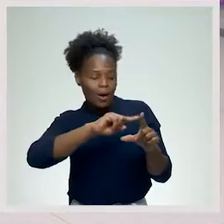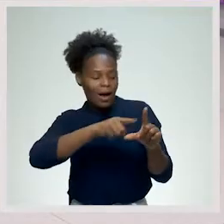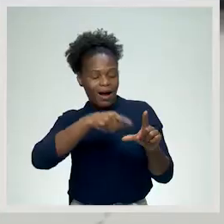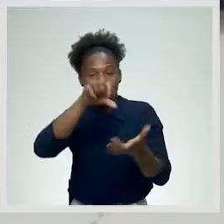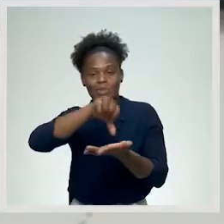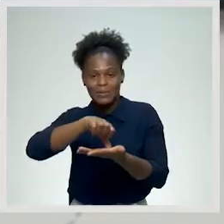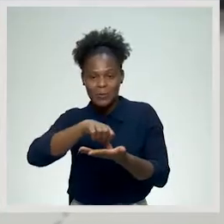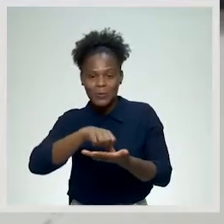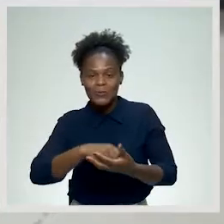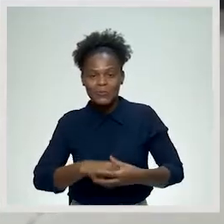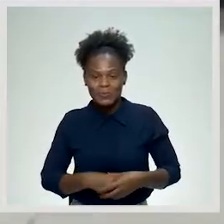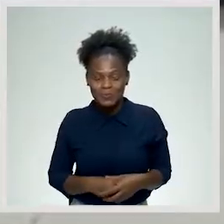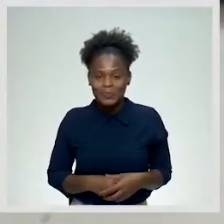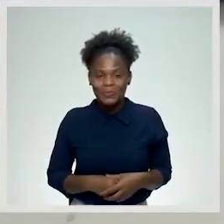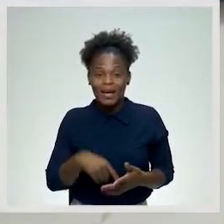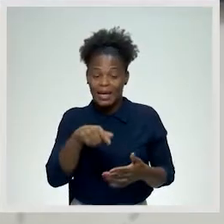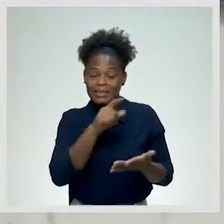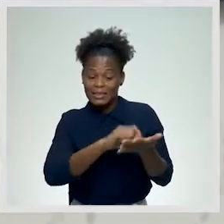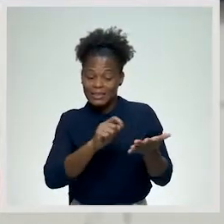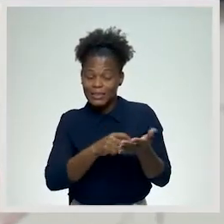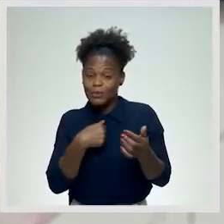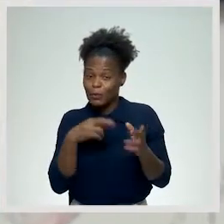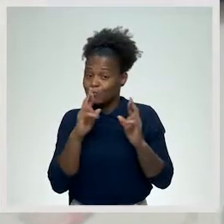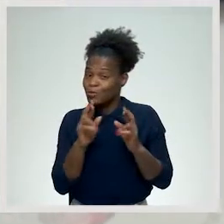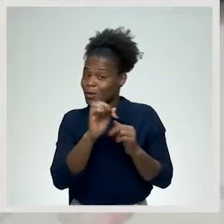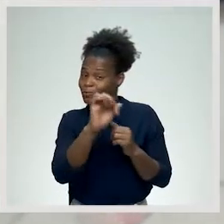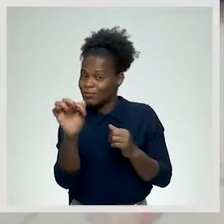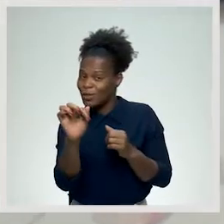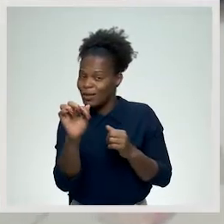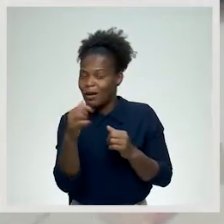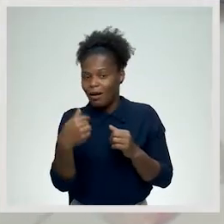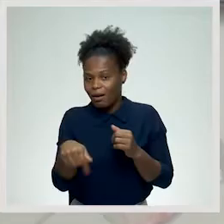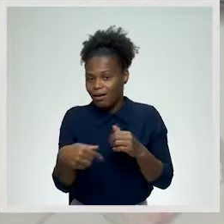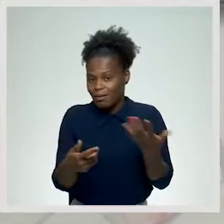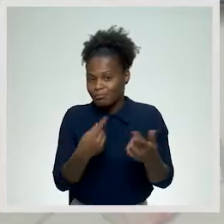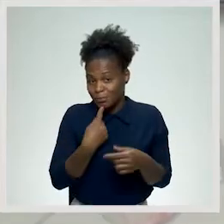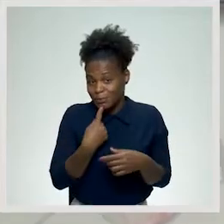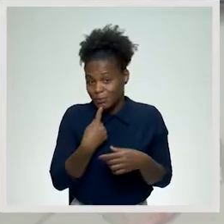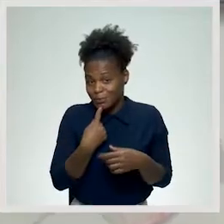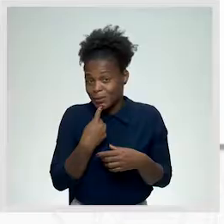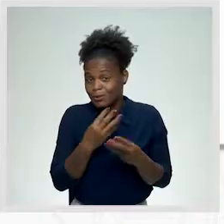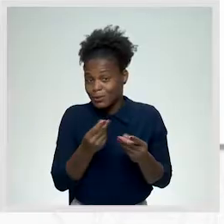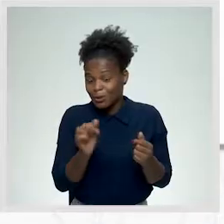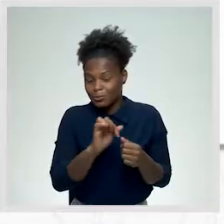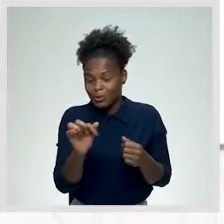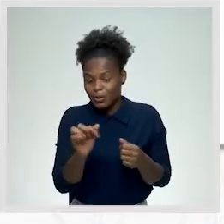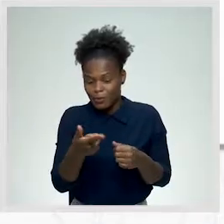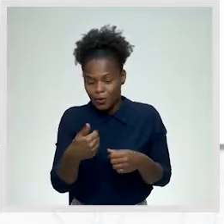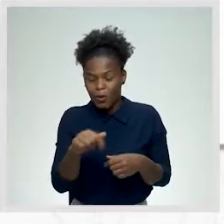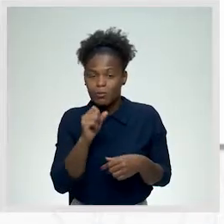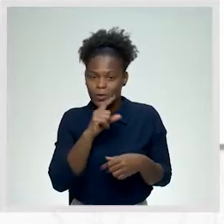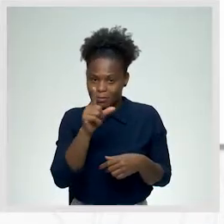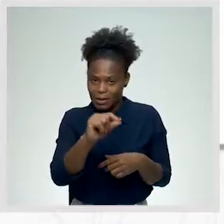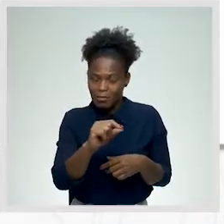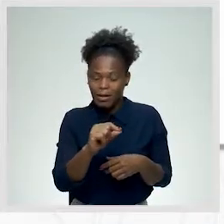centro. Muito bem. Esse exercício, espero que vocês tenham entendido a resolução e nós podemos pôr